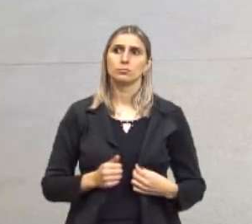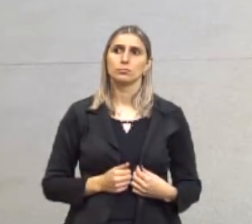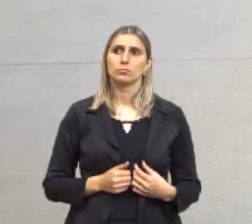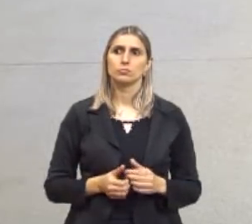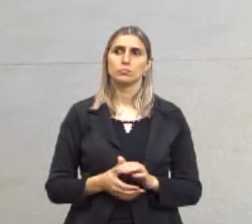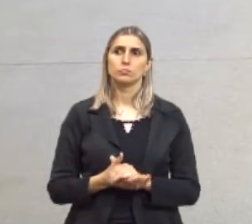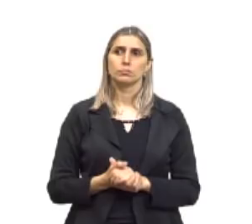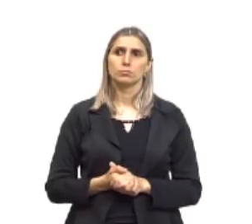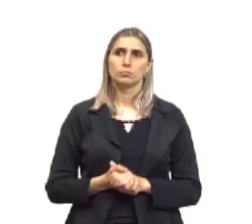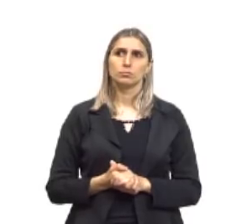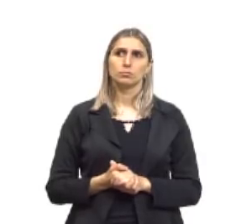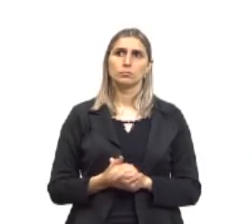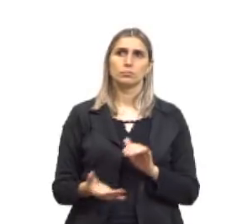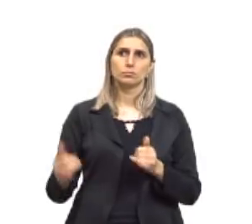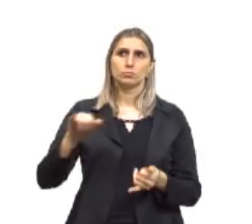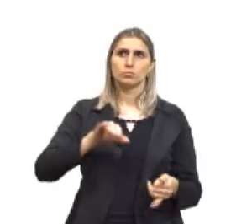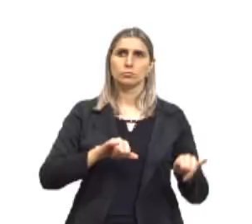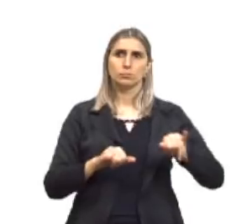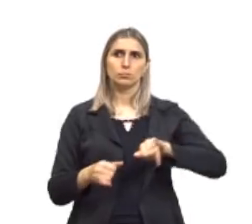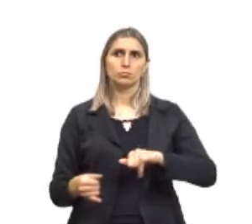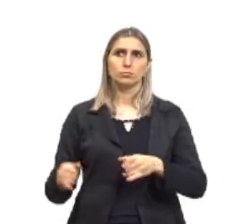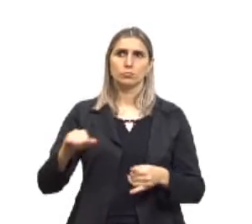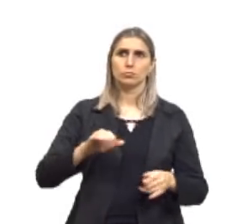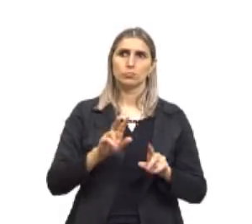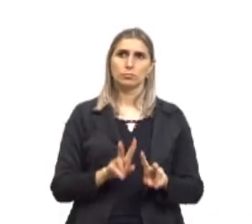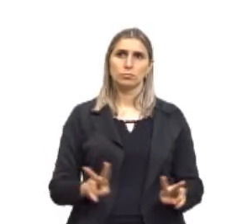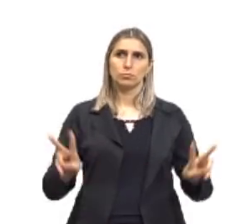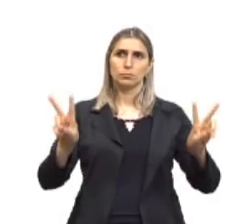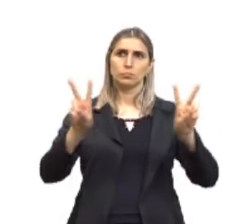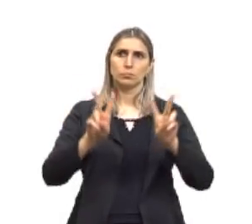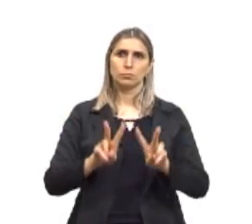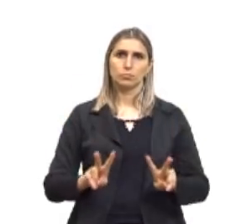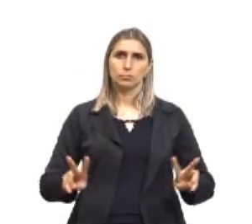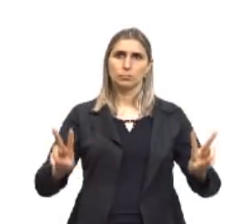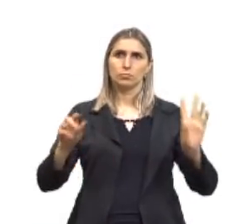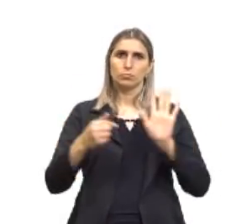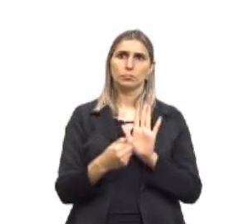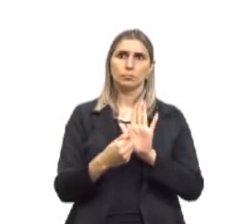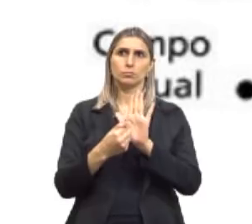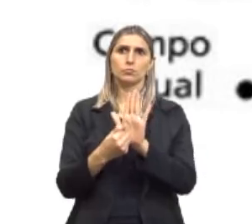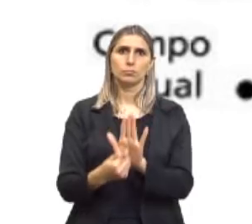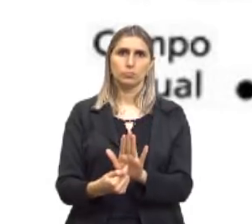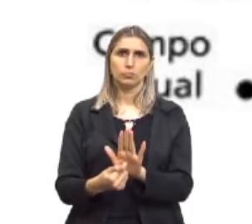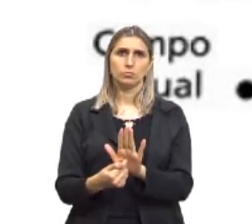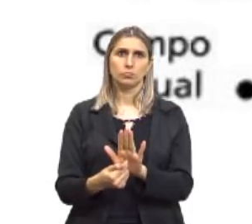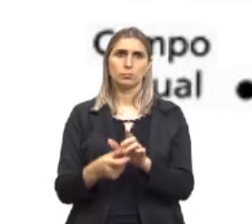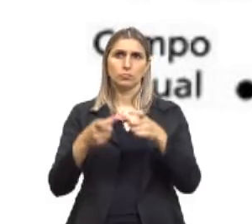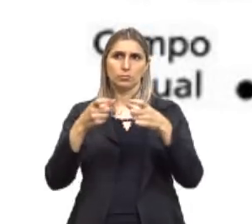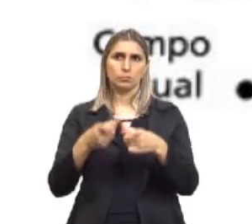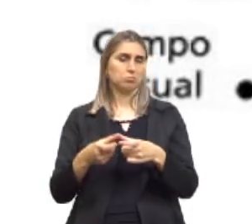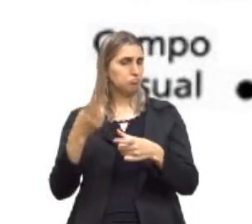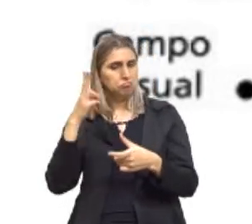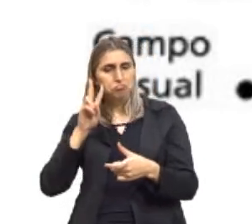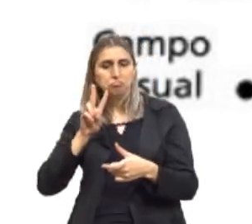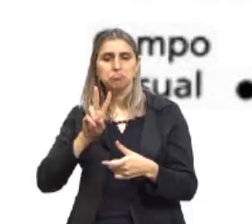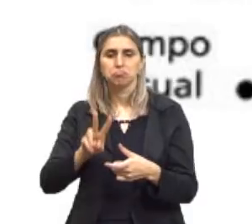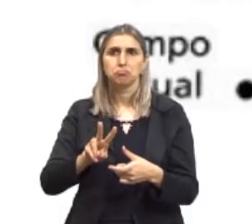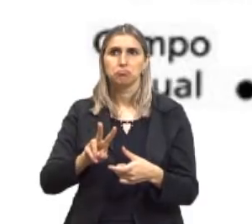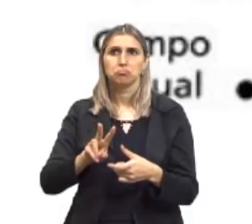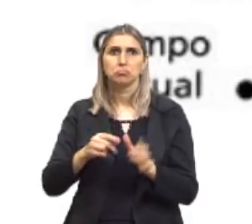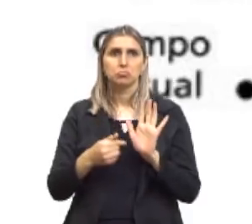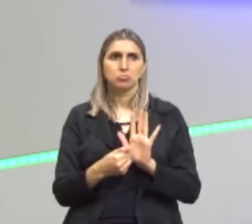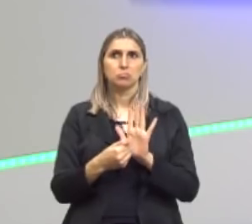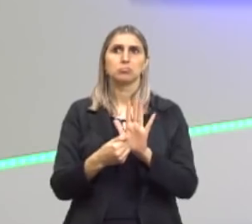Então, o laboratório virtual, que mostrou para vocês o ponto cego, vai mostrar